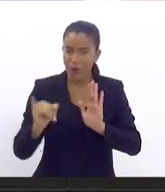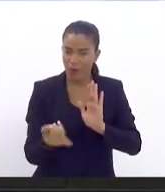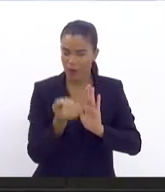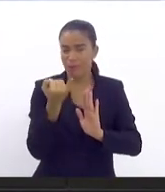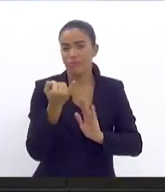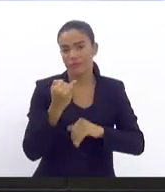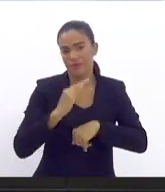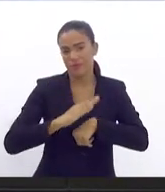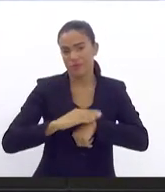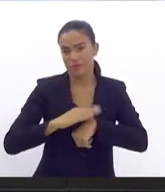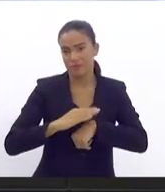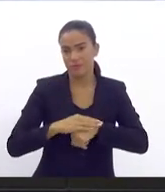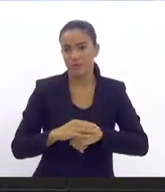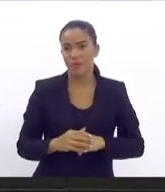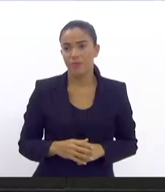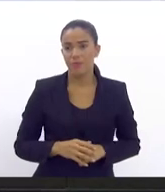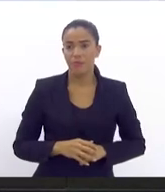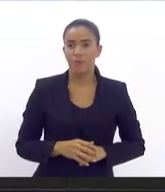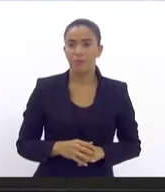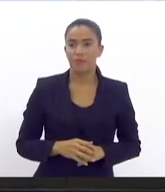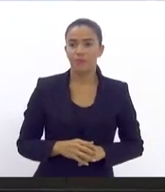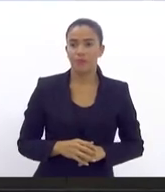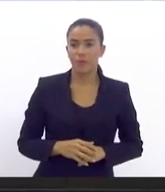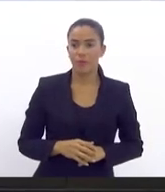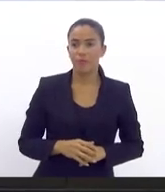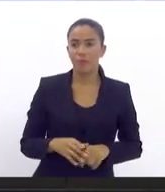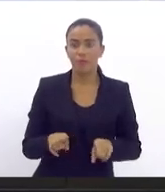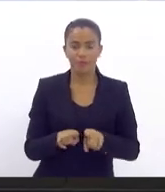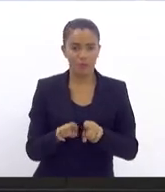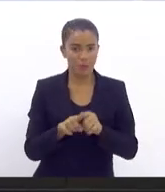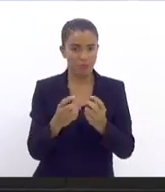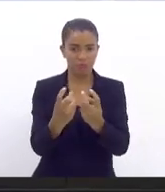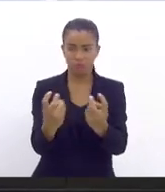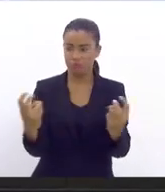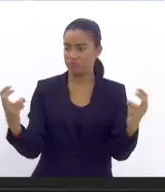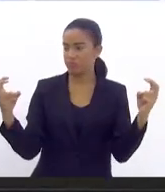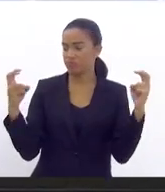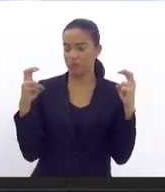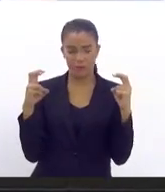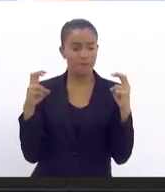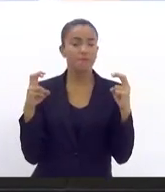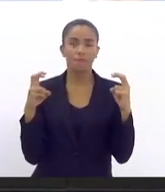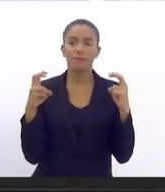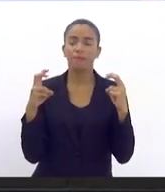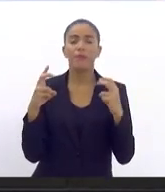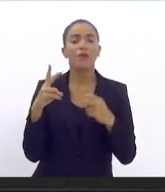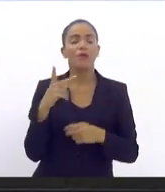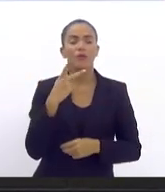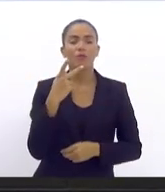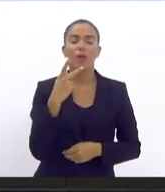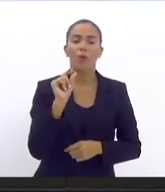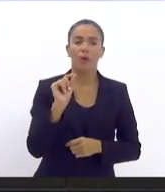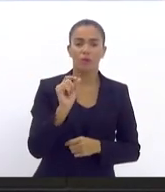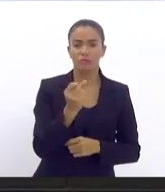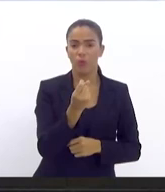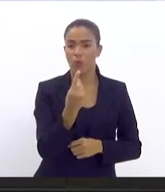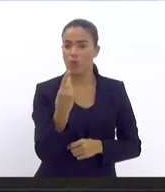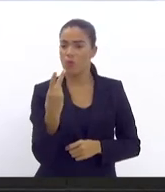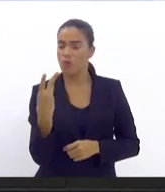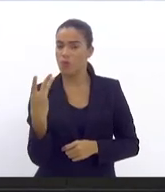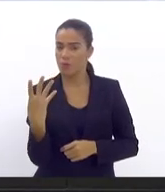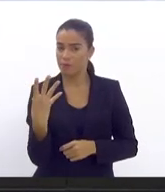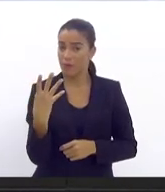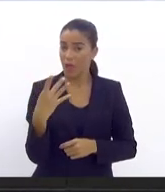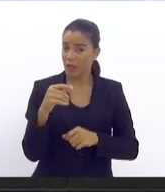o ensejo aqui a todos e ao grande quórum hoje e faço aqui uma questão de ordem para trazer